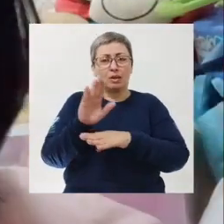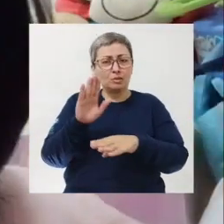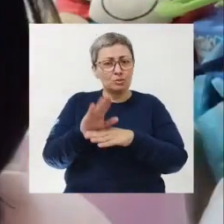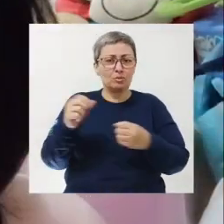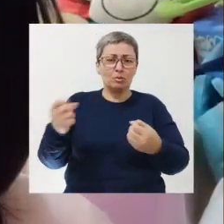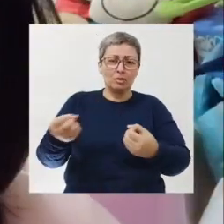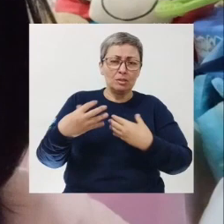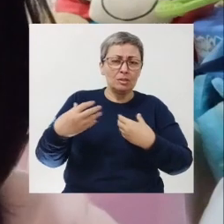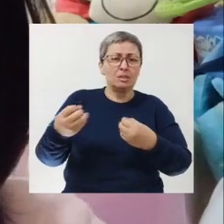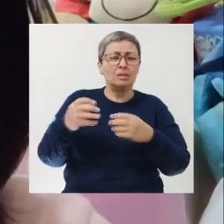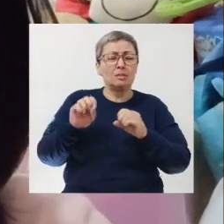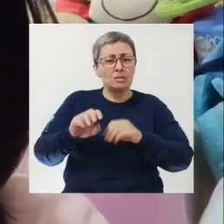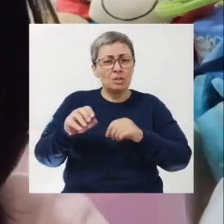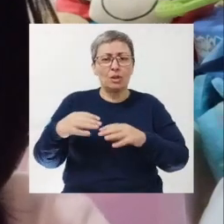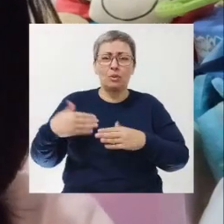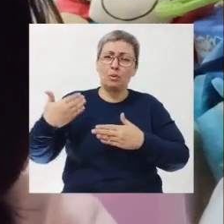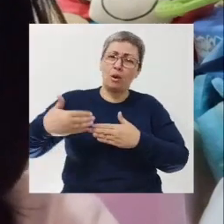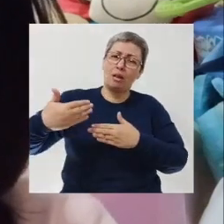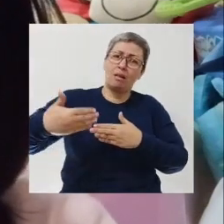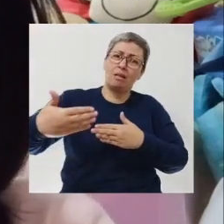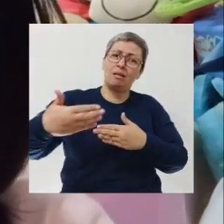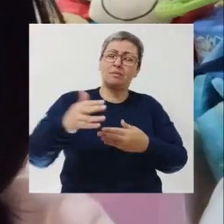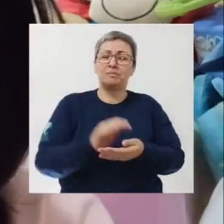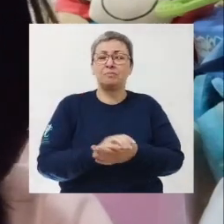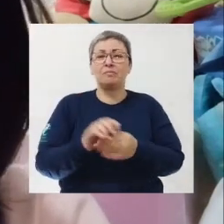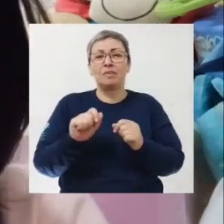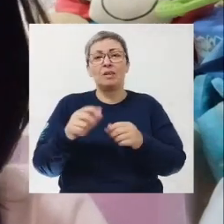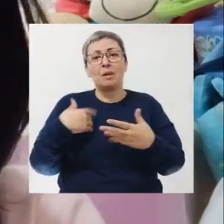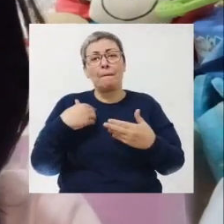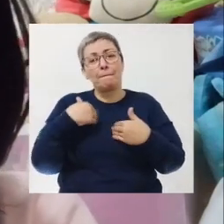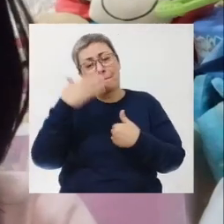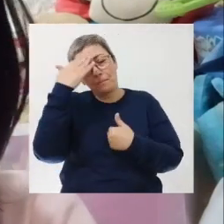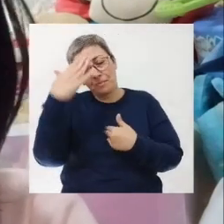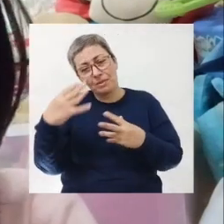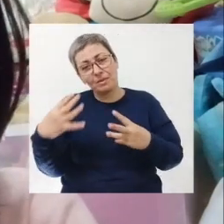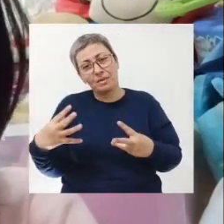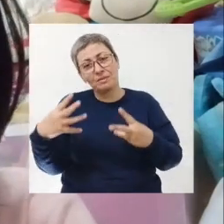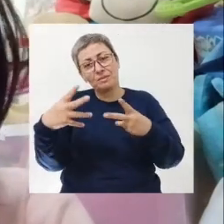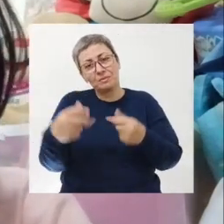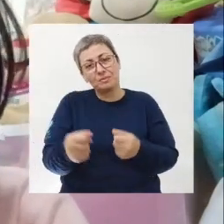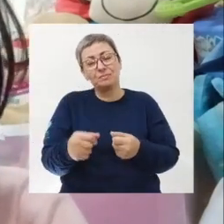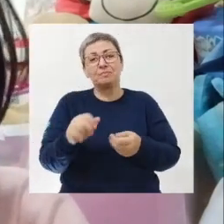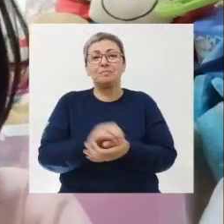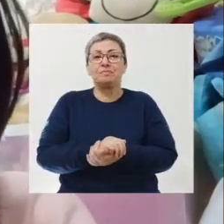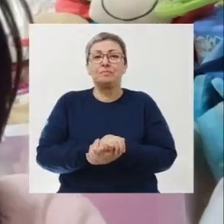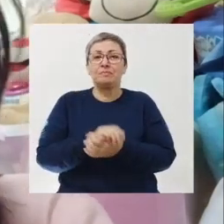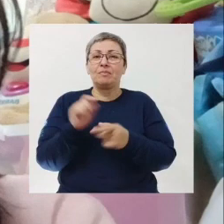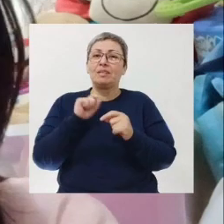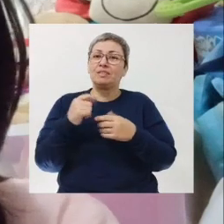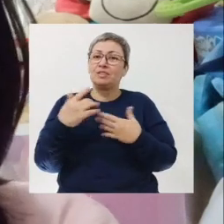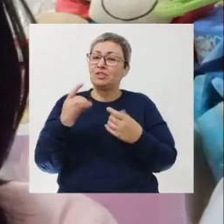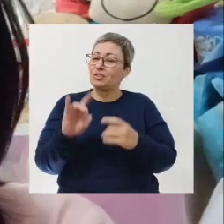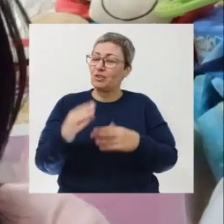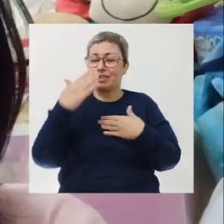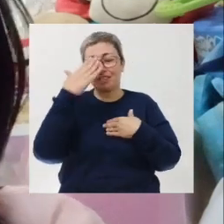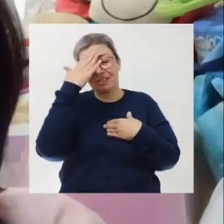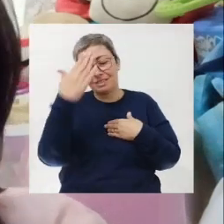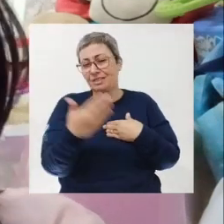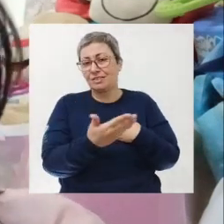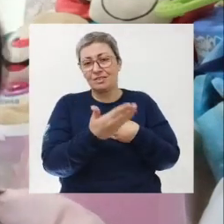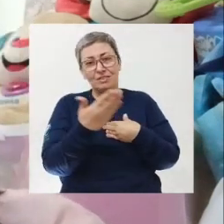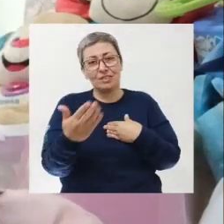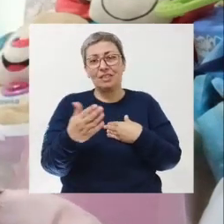ajudam bastante, ensinam bastante a gente todo esse processo, né? Só meu muito obrigada a todos aí. Eu só